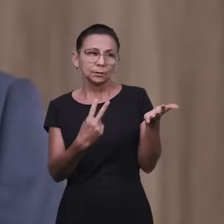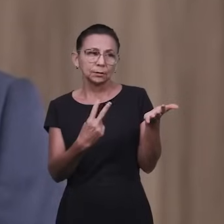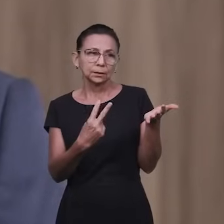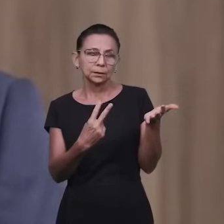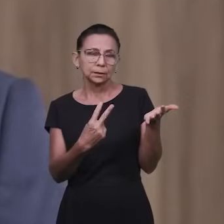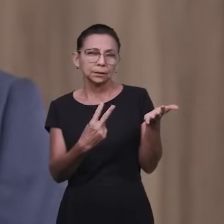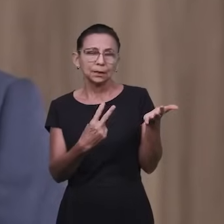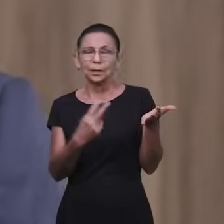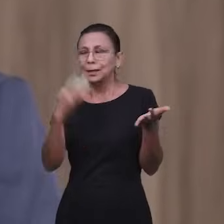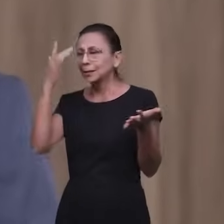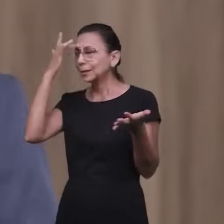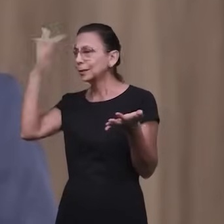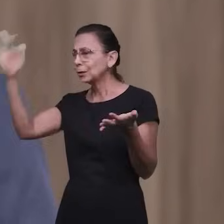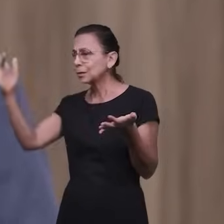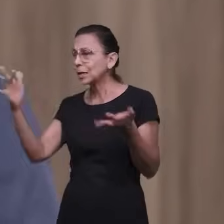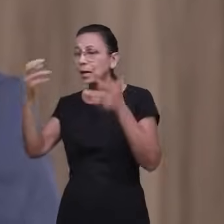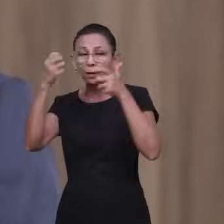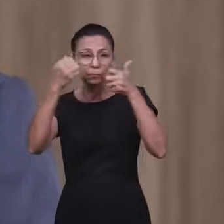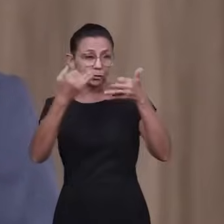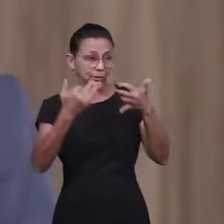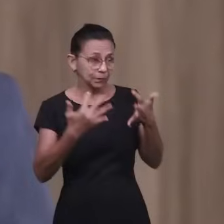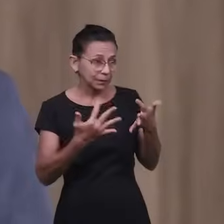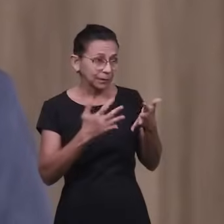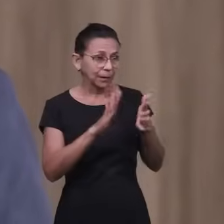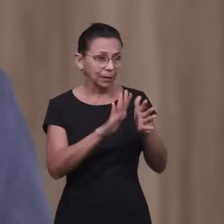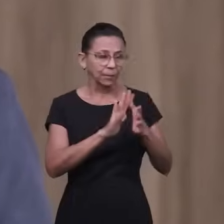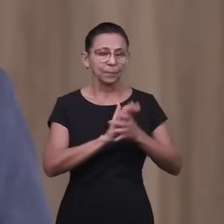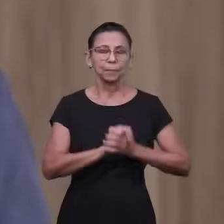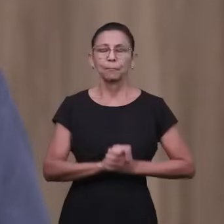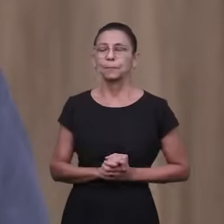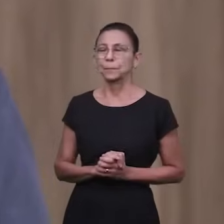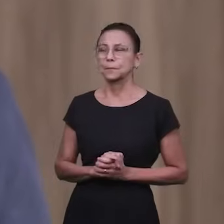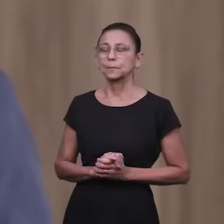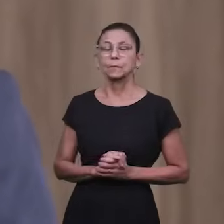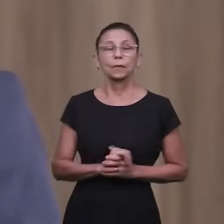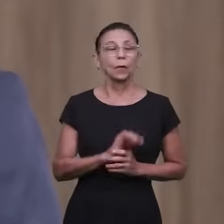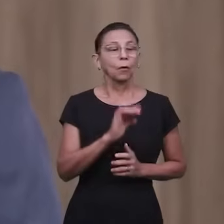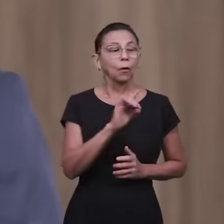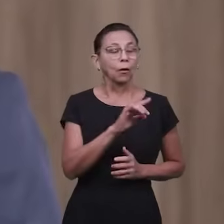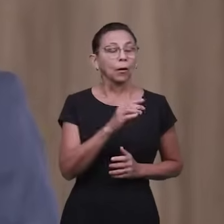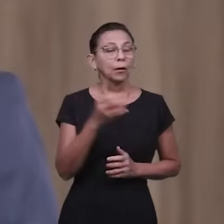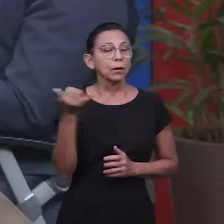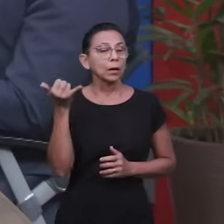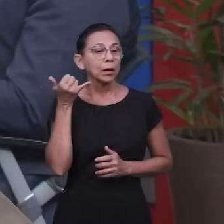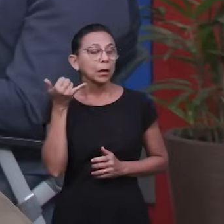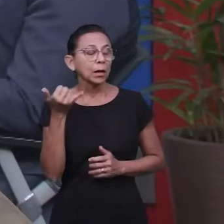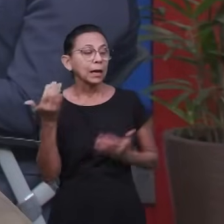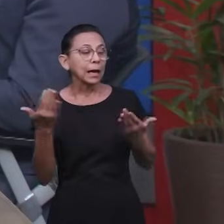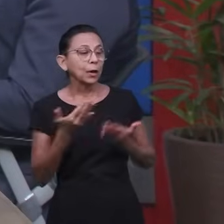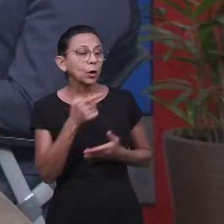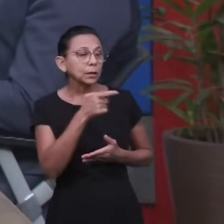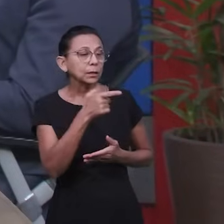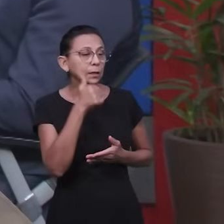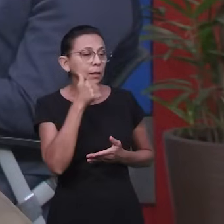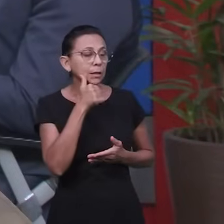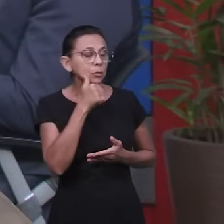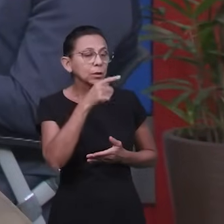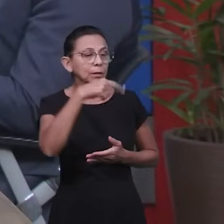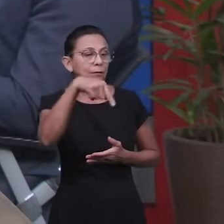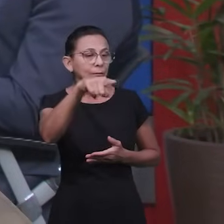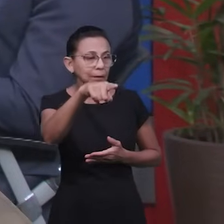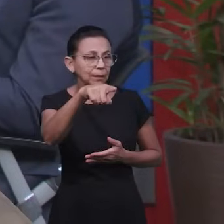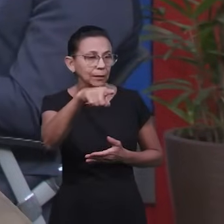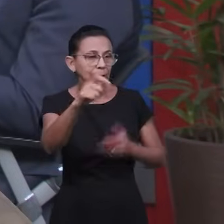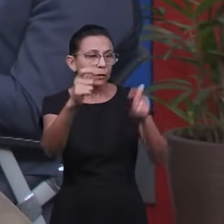dele. Então, ela colocou perto da cabeceira da cama onde ele estava. E eu falei, nós vamos orar. Ela me falou o nome